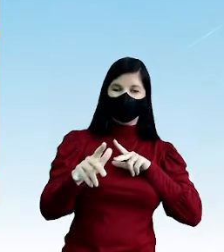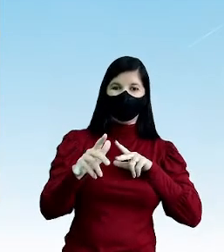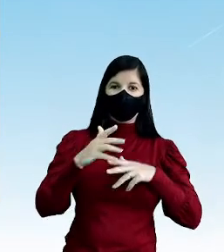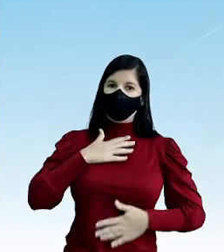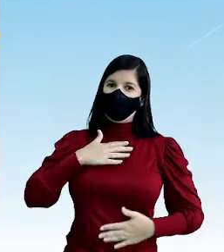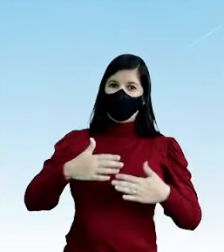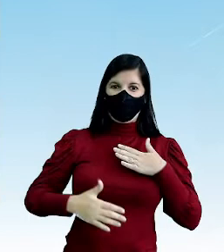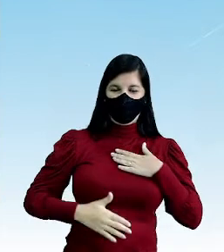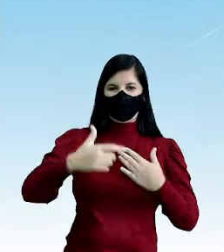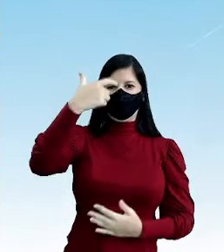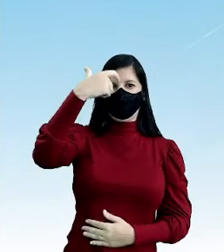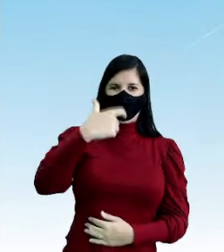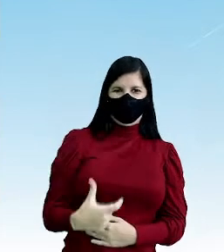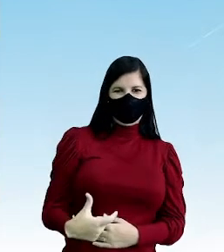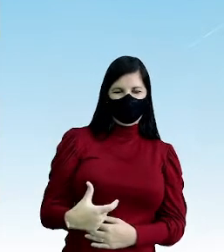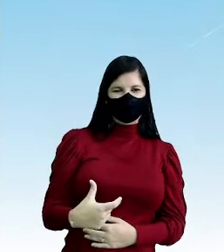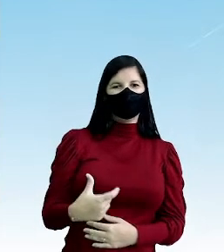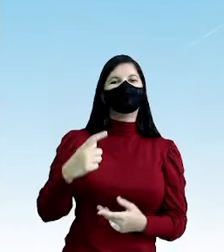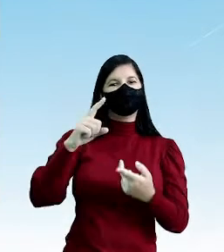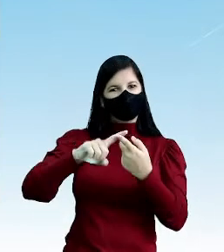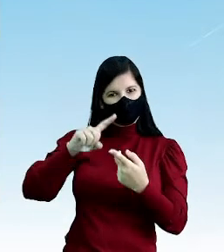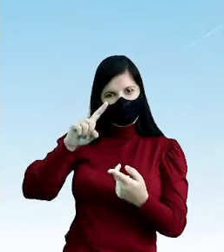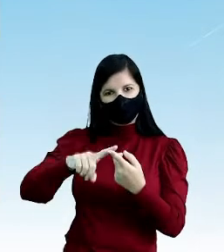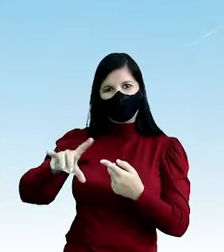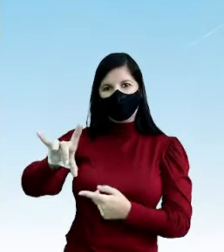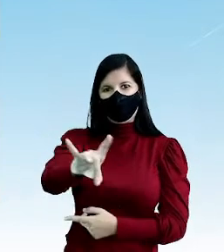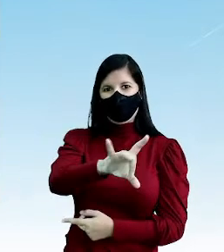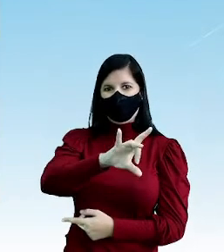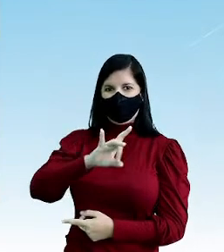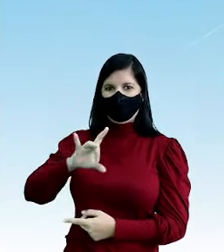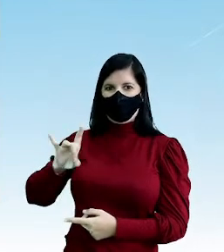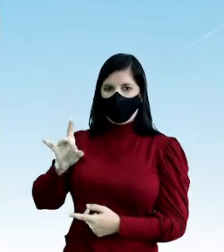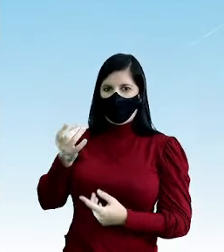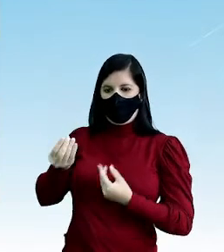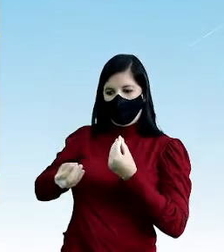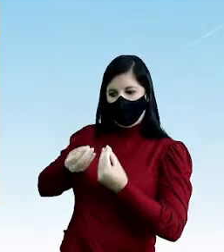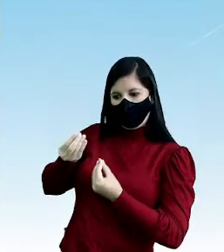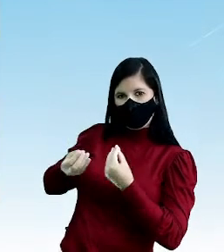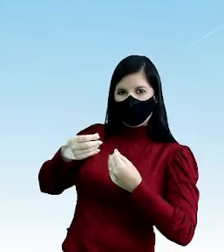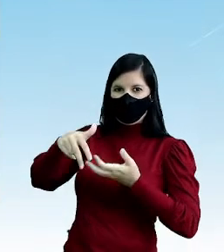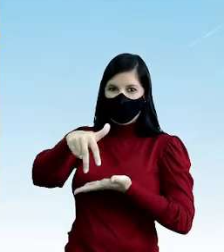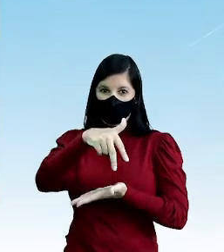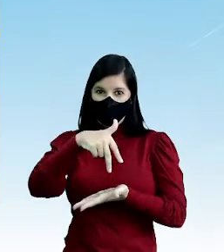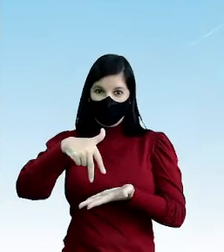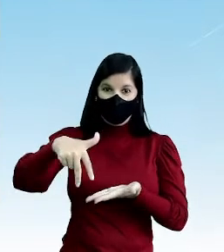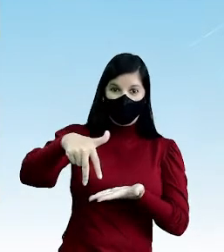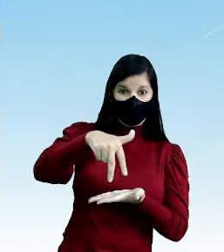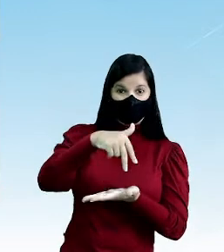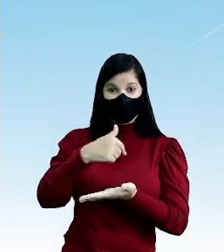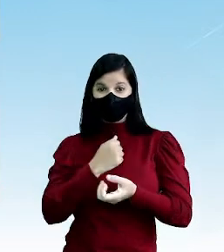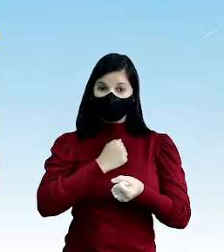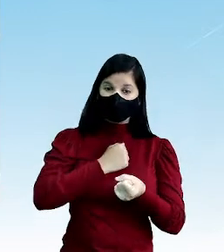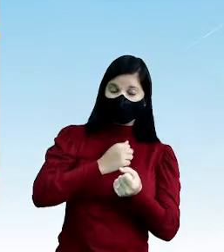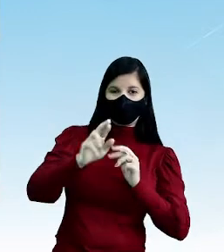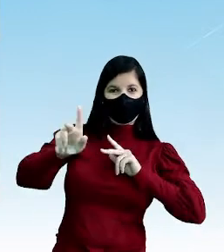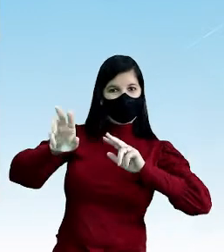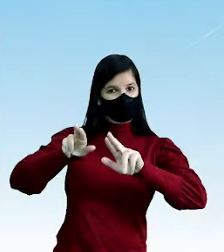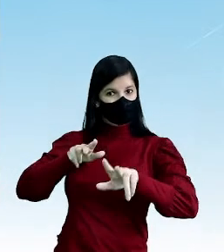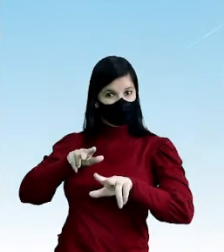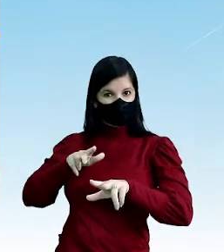corpo, nós somos um corpo, também cada um tem sua maneira de dançar diferente, Então, cada um tem um